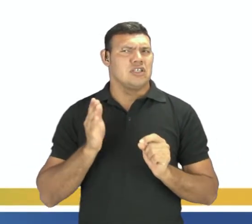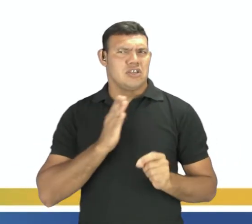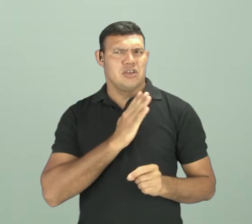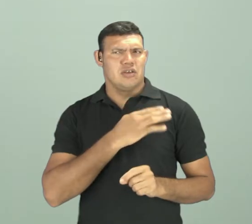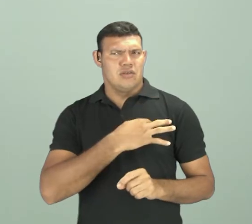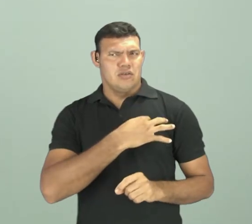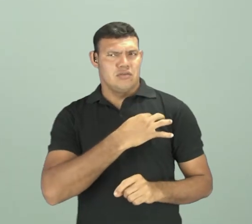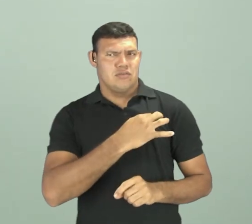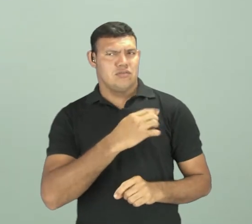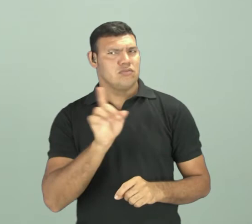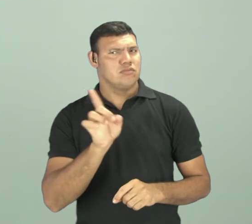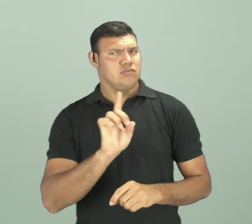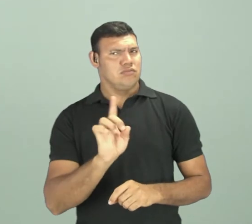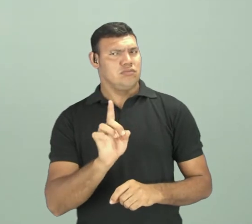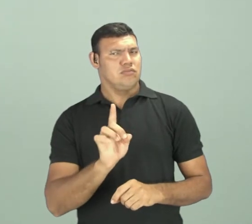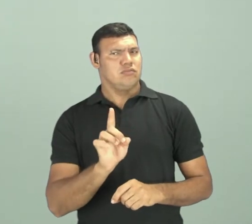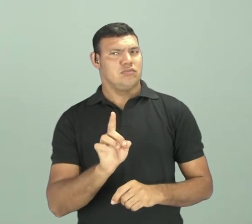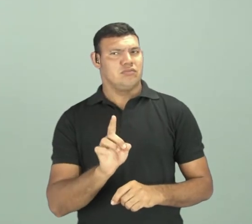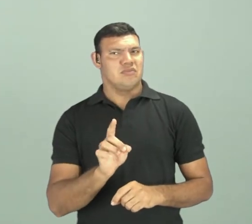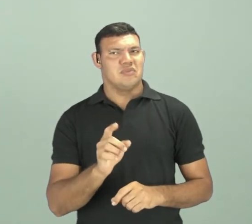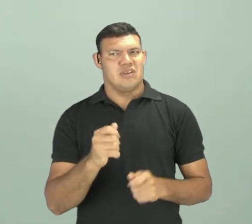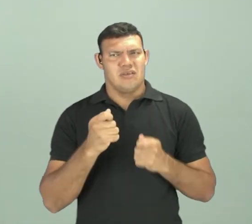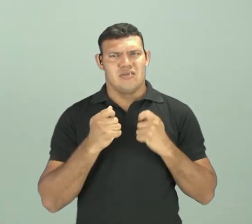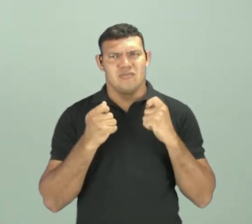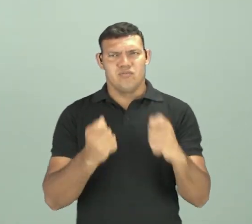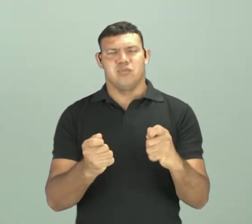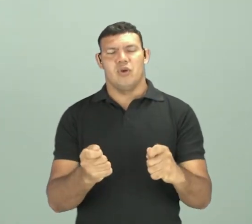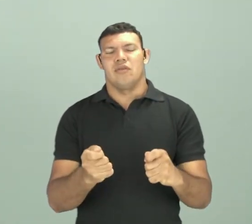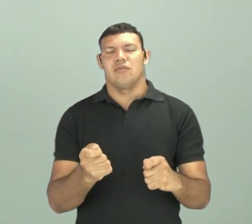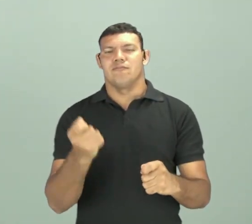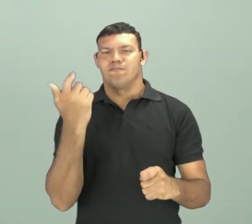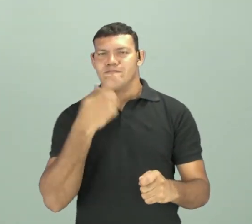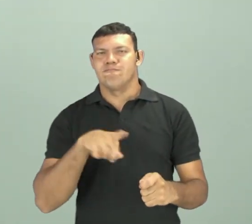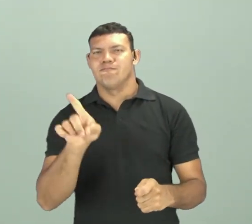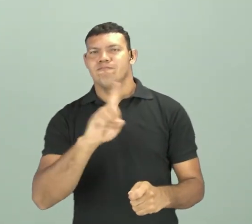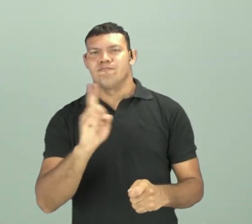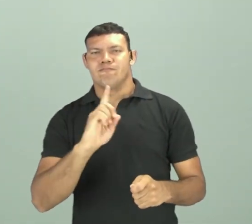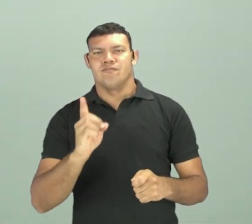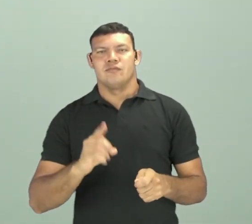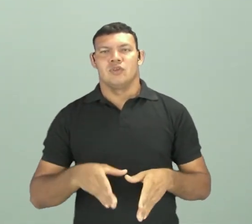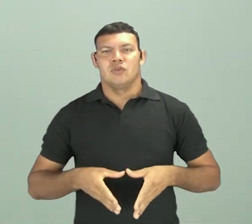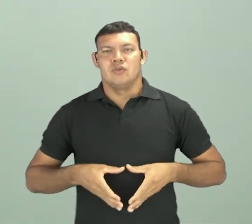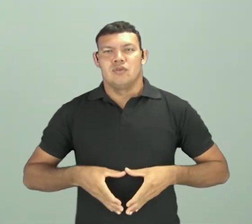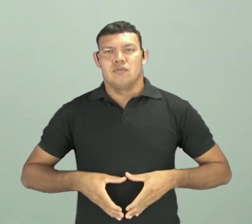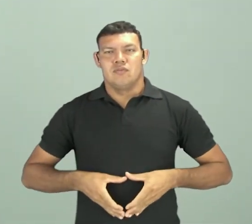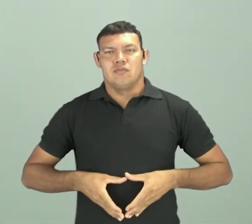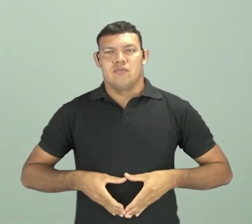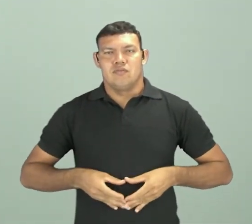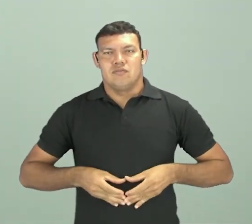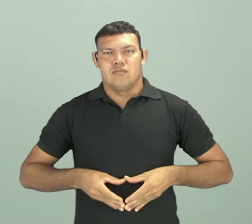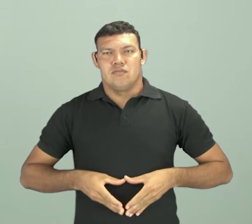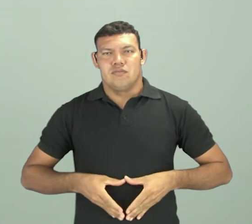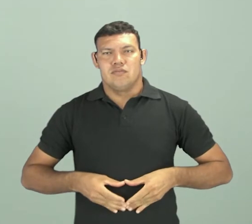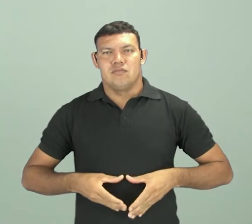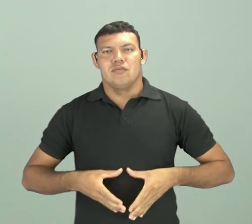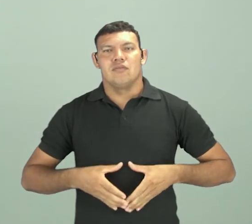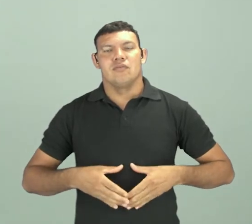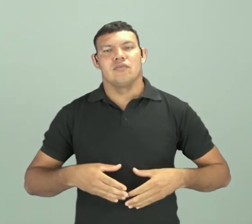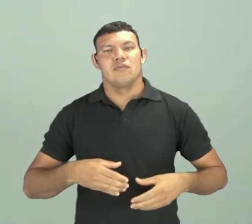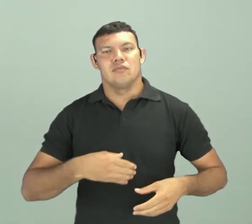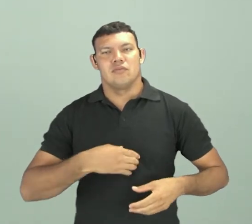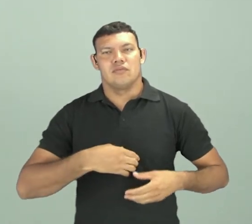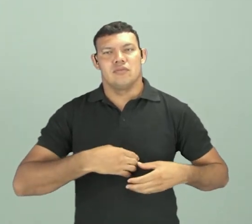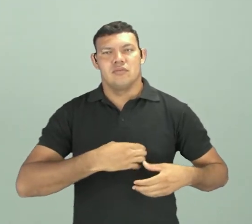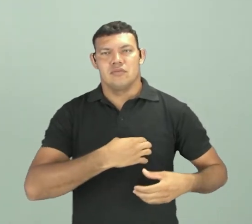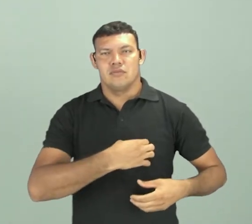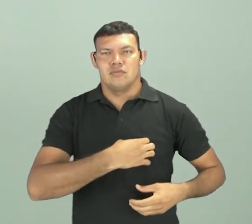que você não consegue controlar. Então, o útero, ele se contrai, o estômago, ele se contrai.